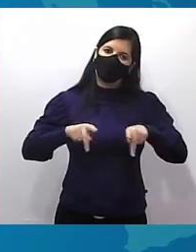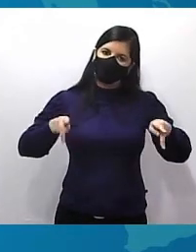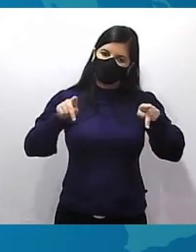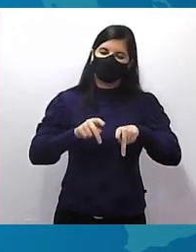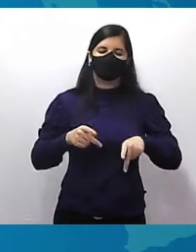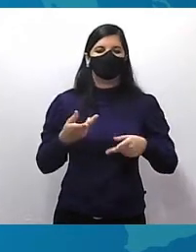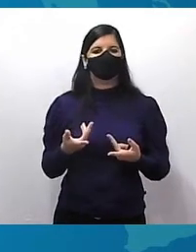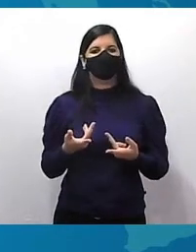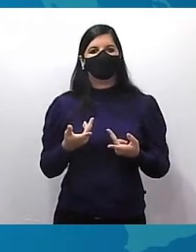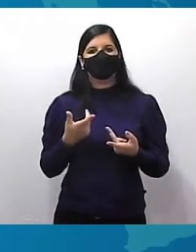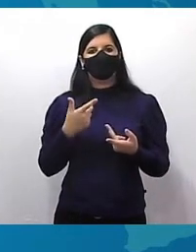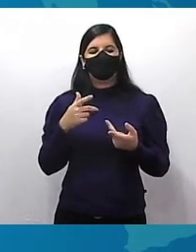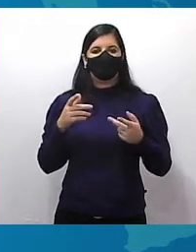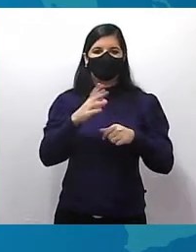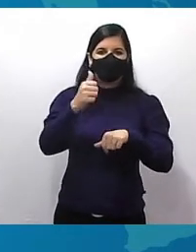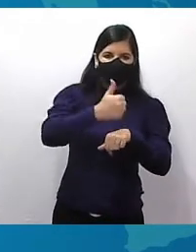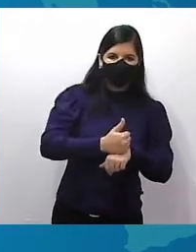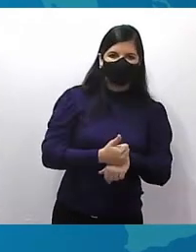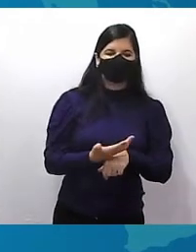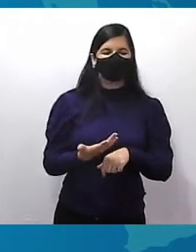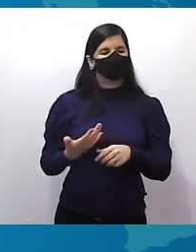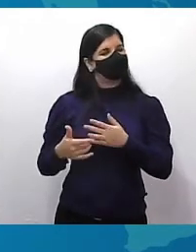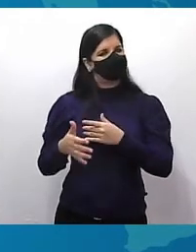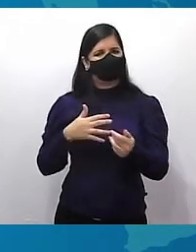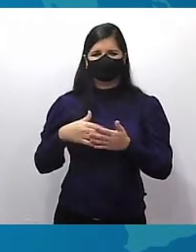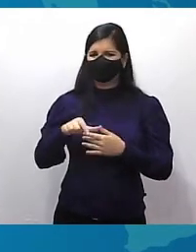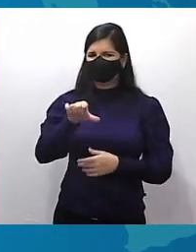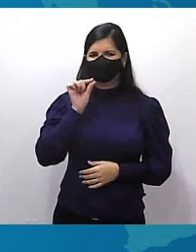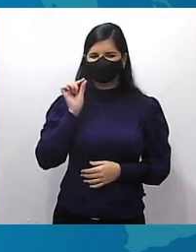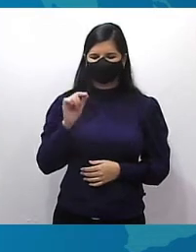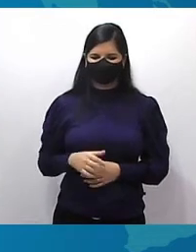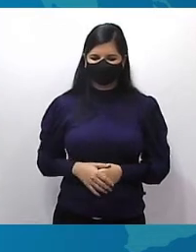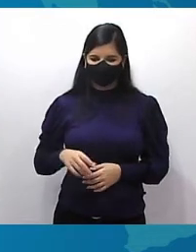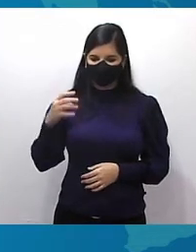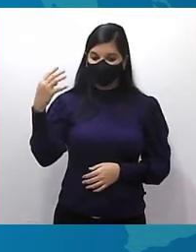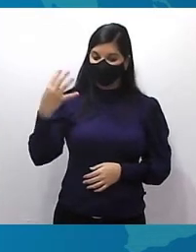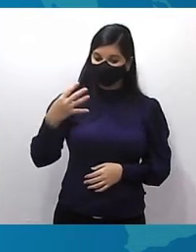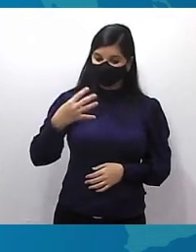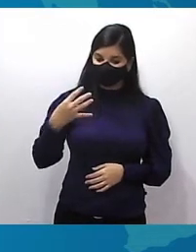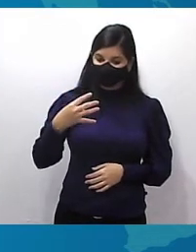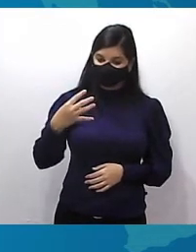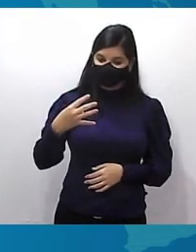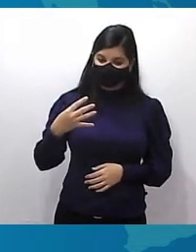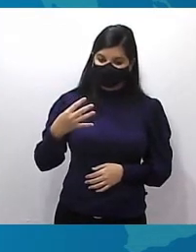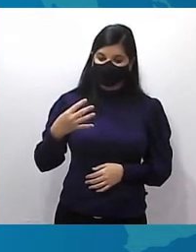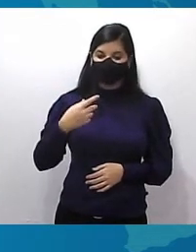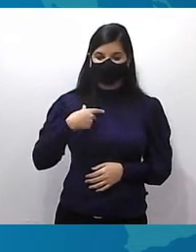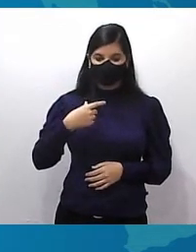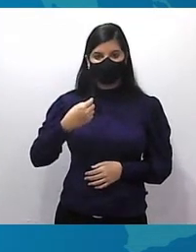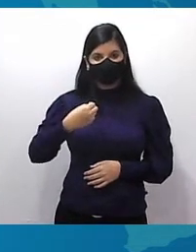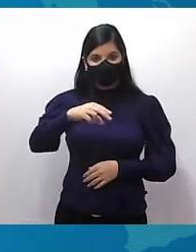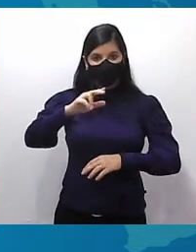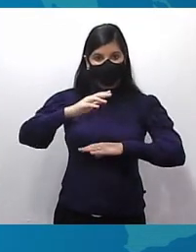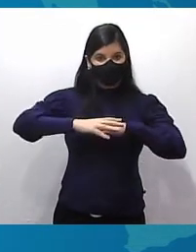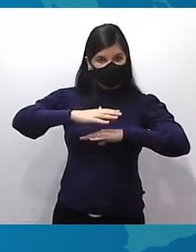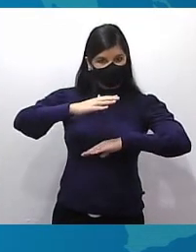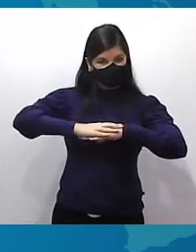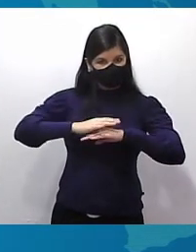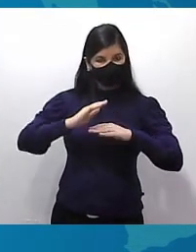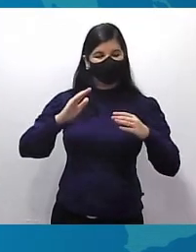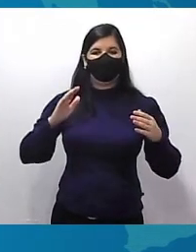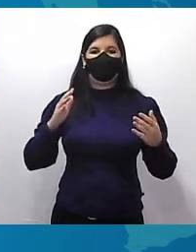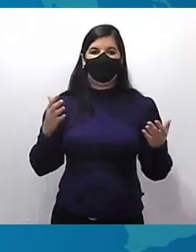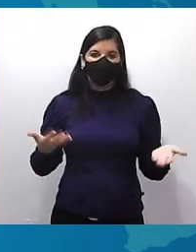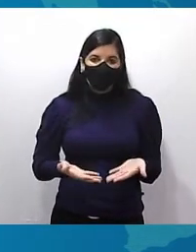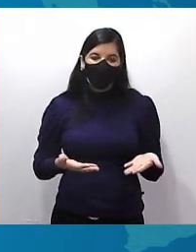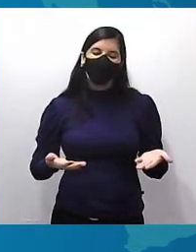center, a park e por aí vai, né? Number 4, something you are going to do. O que você vai